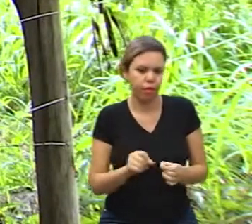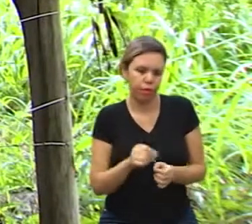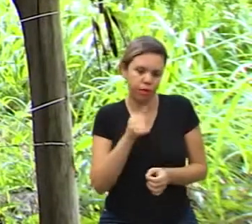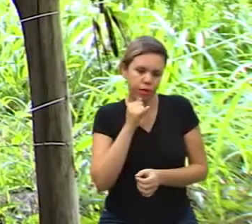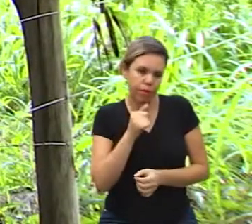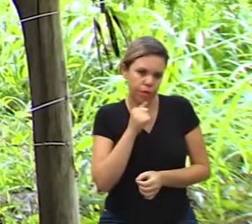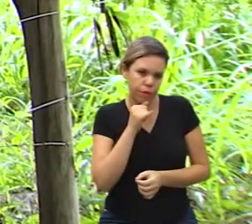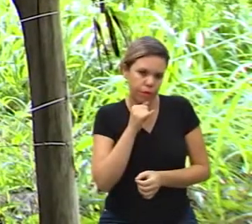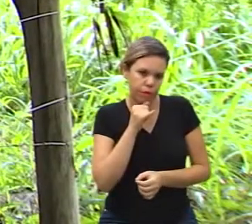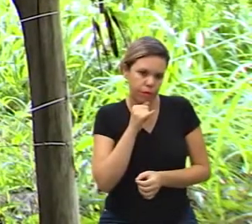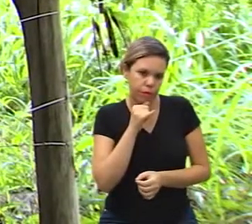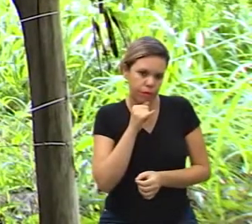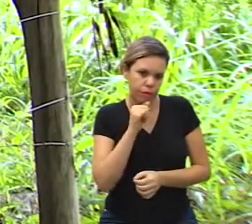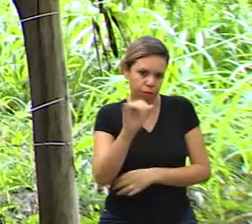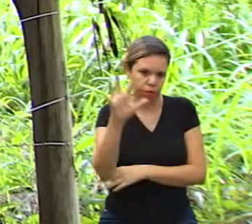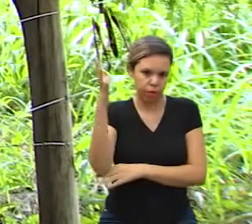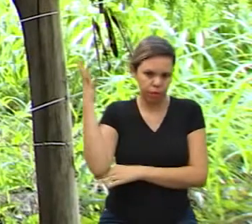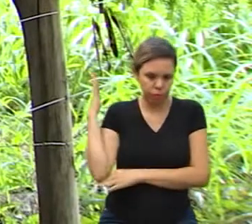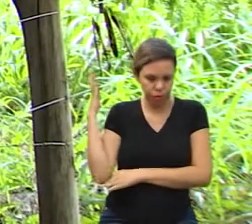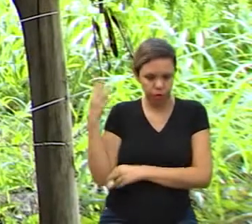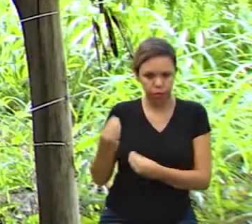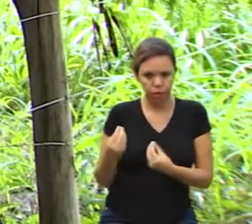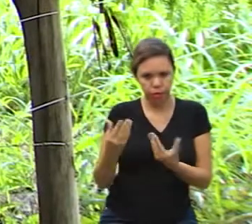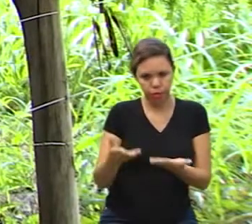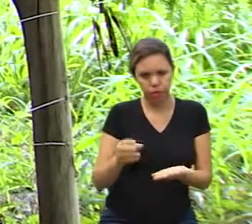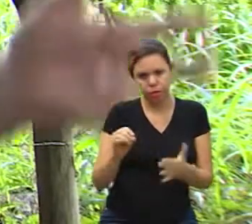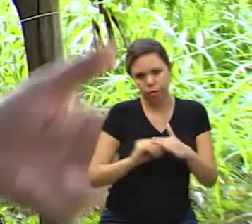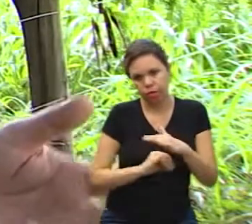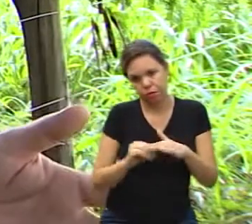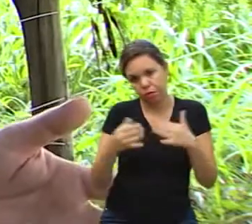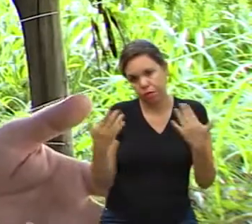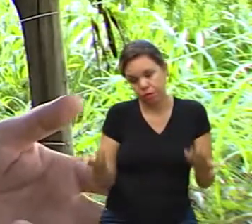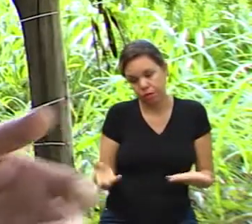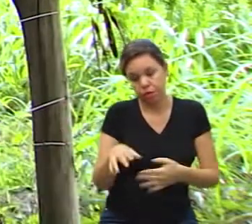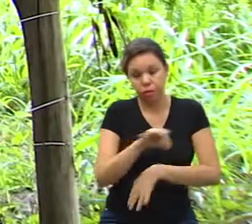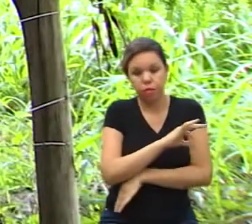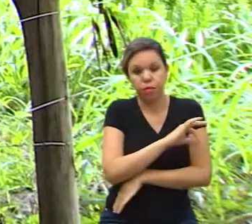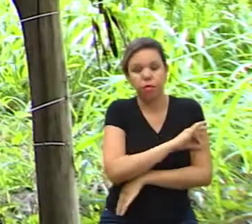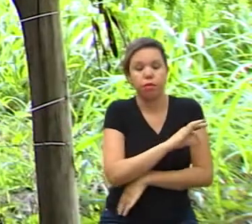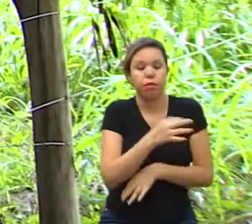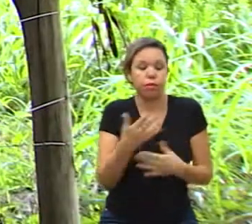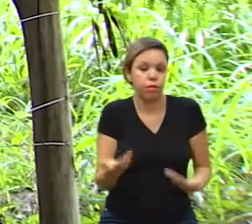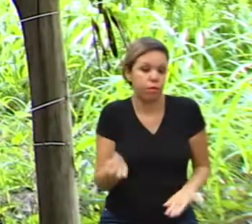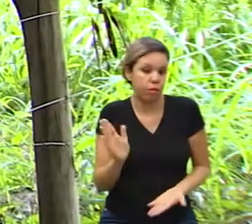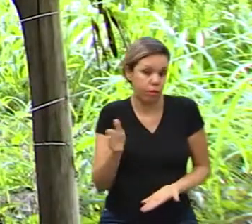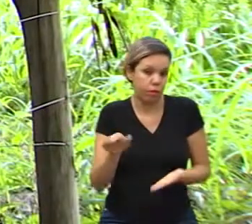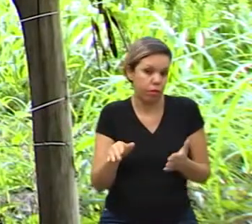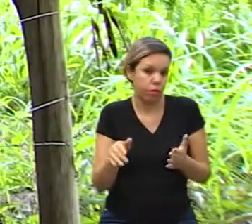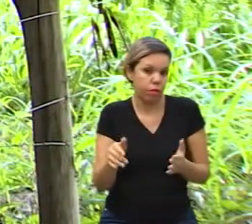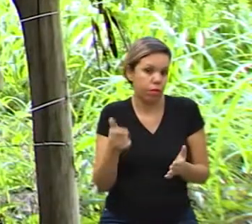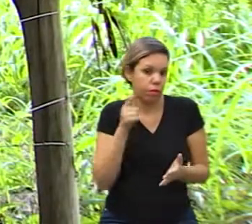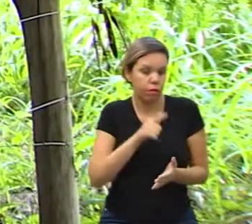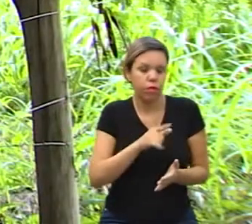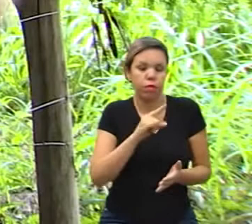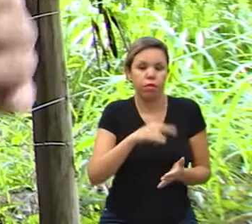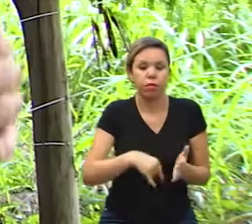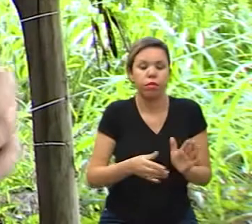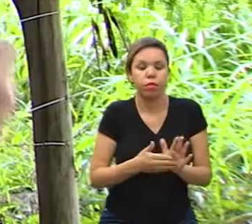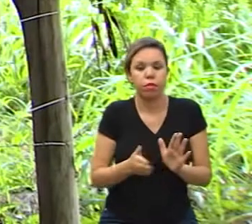contrapartida, seja com caráter ambiental ou institucional, se elas já